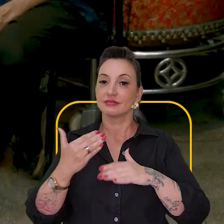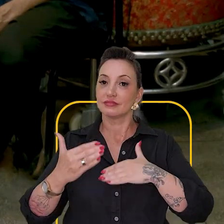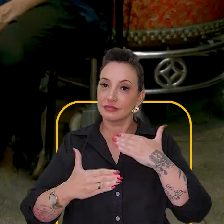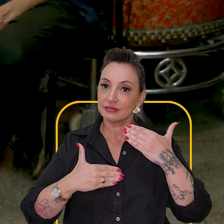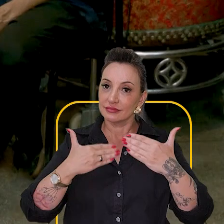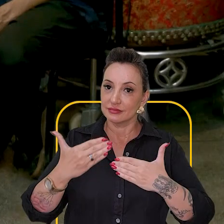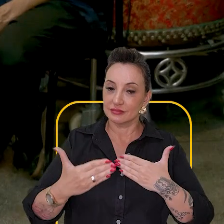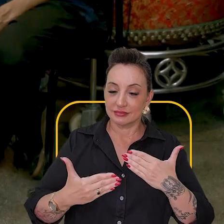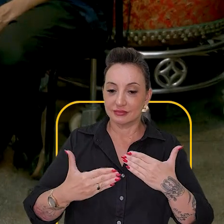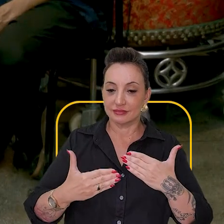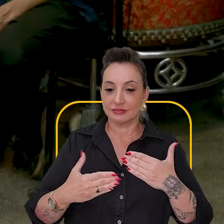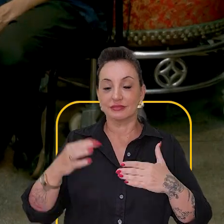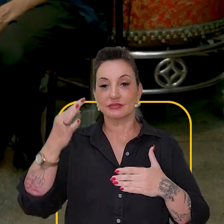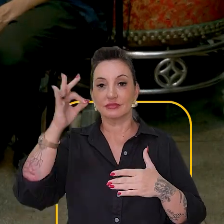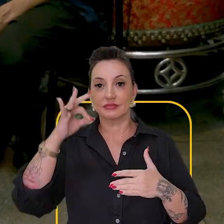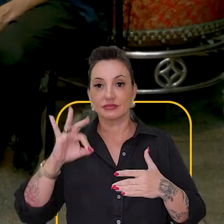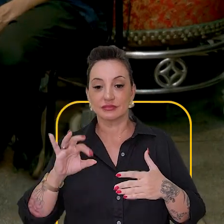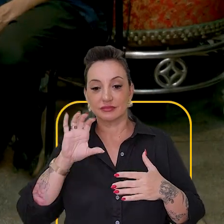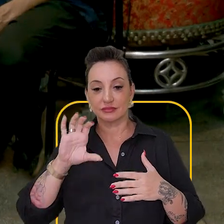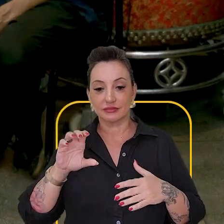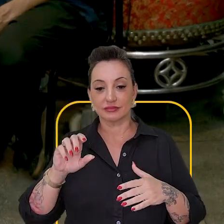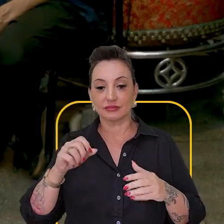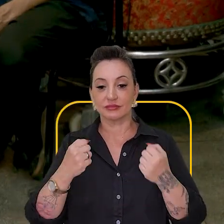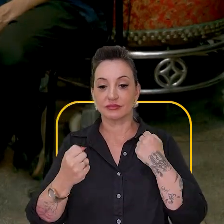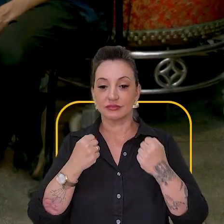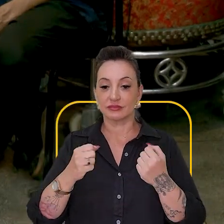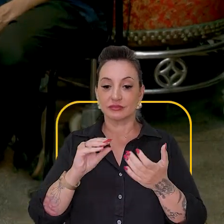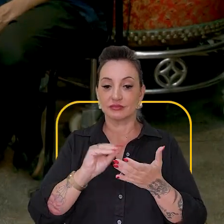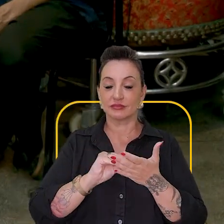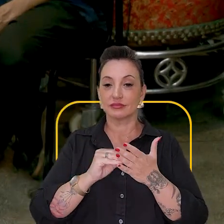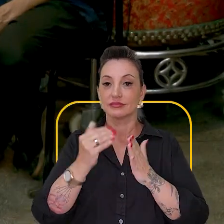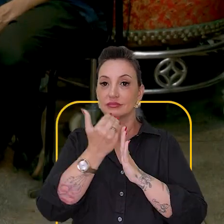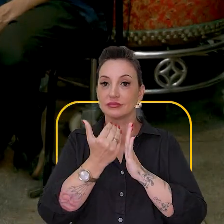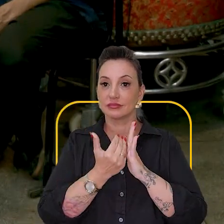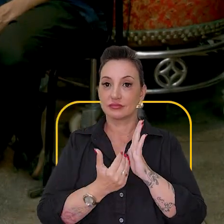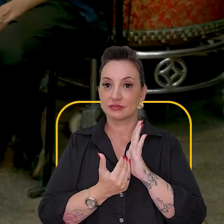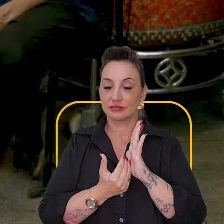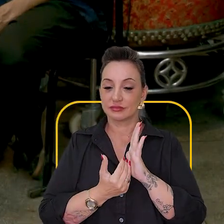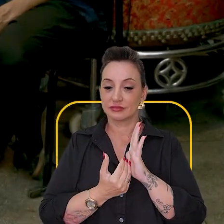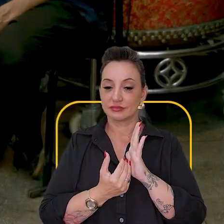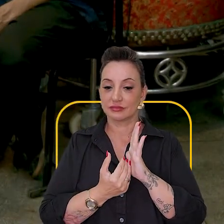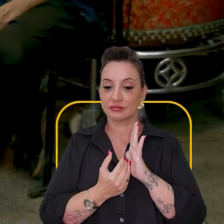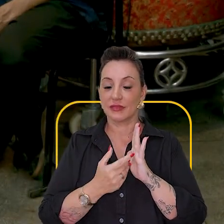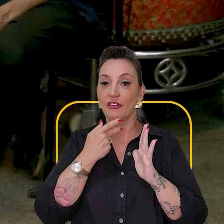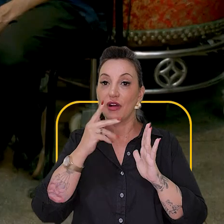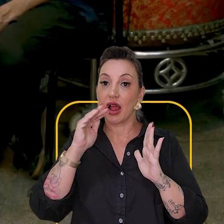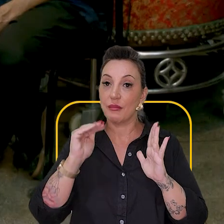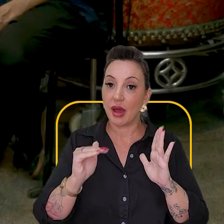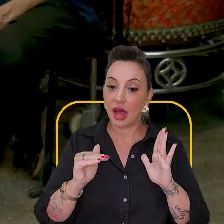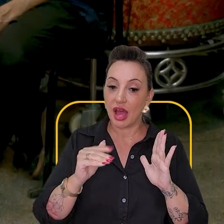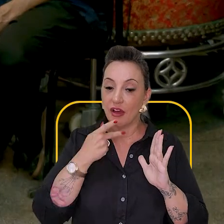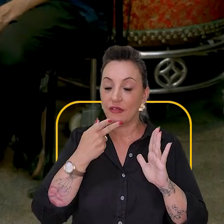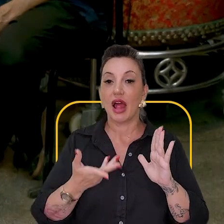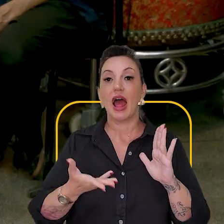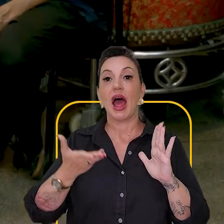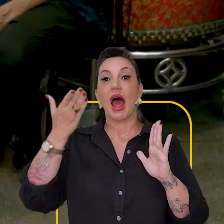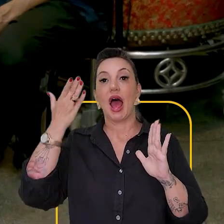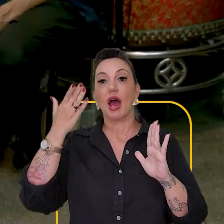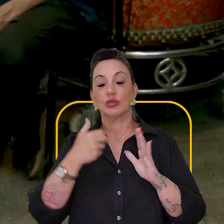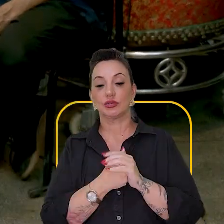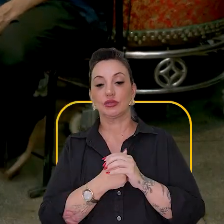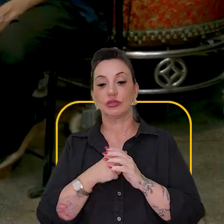acompanhando ele vou corrigindo falou ó você deu esse exercício mas tá fora de ordem você tá falando baixo você tá falando muito